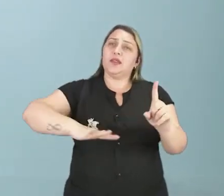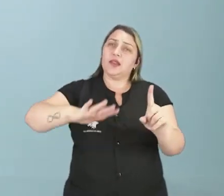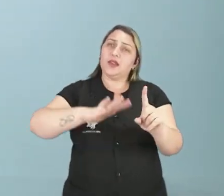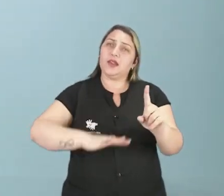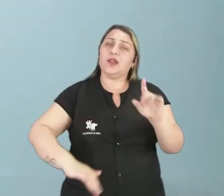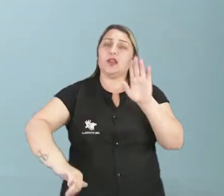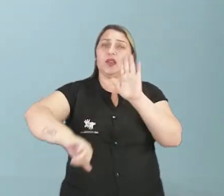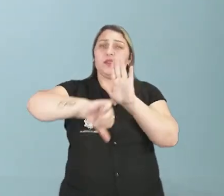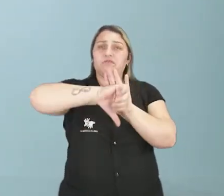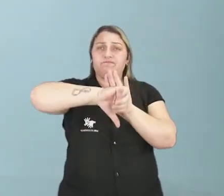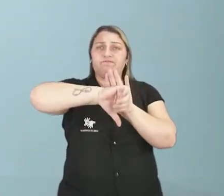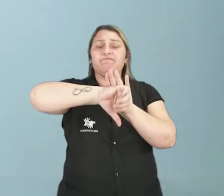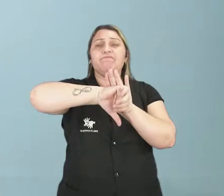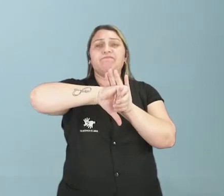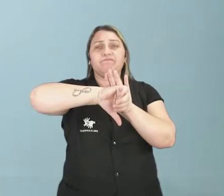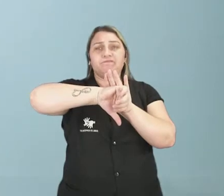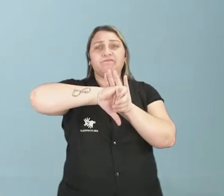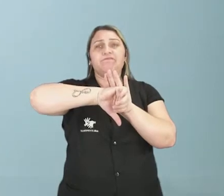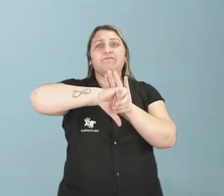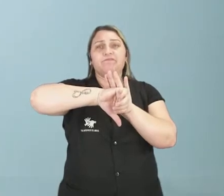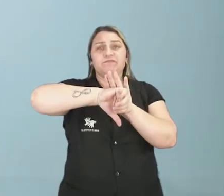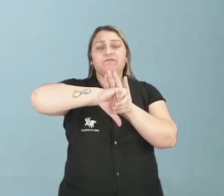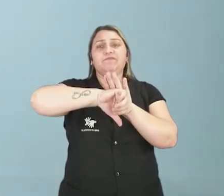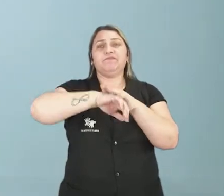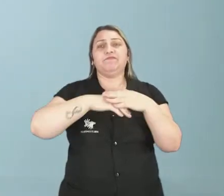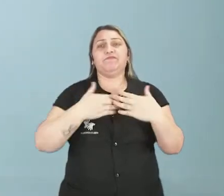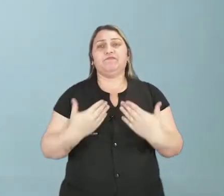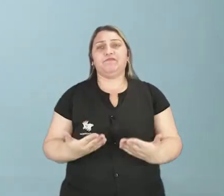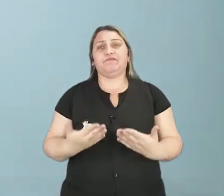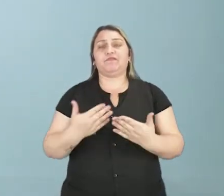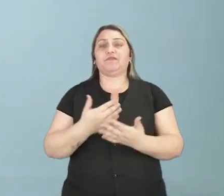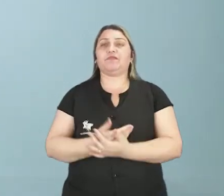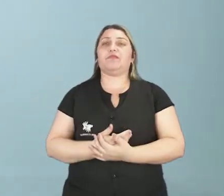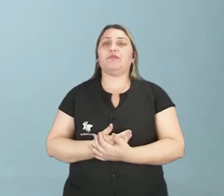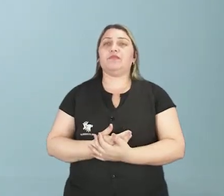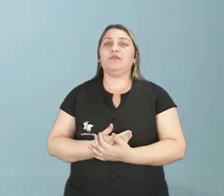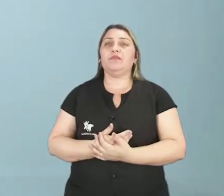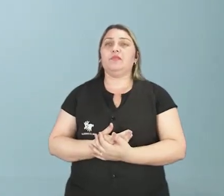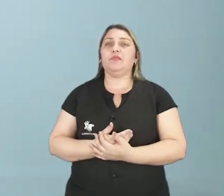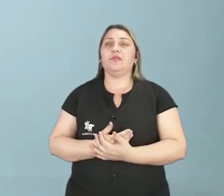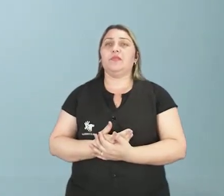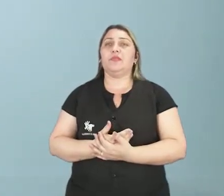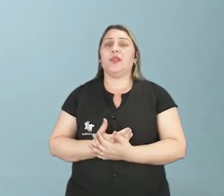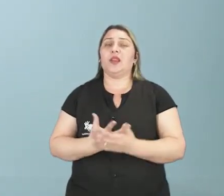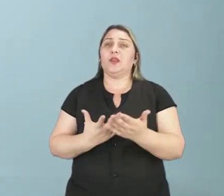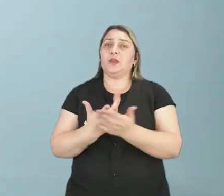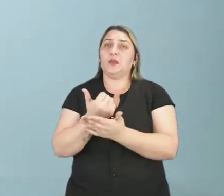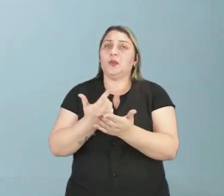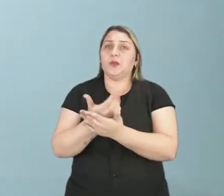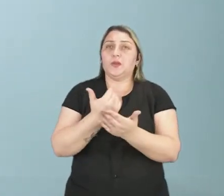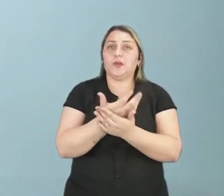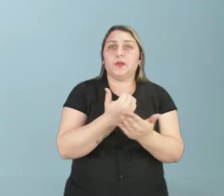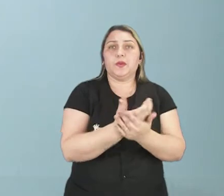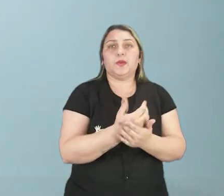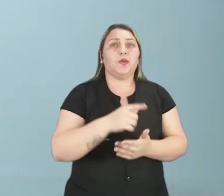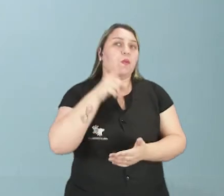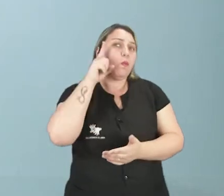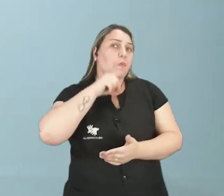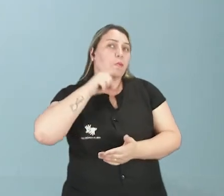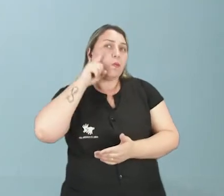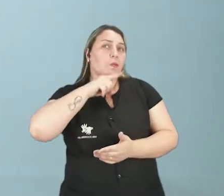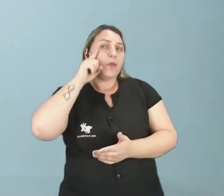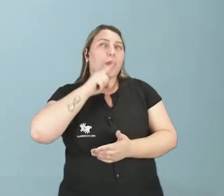em crise. E quando essa sociedade entrou em crise por conta do consumo excessivo, os Estados